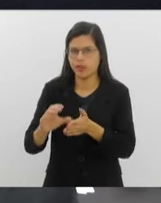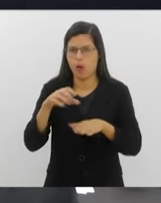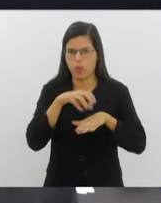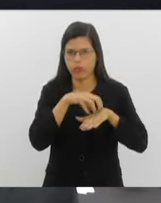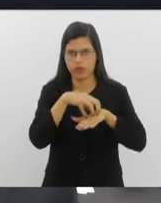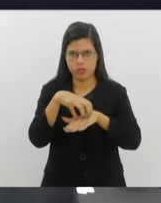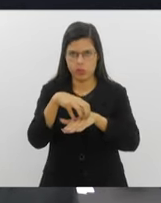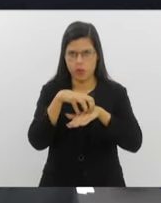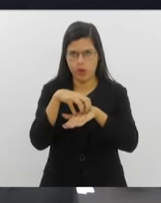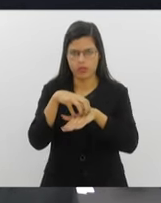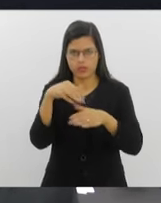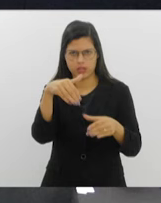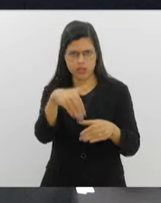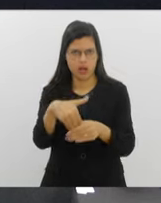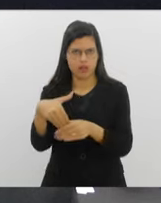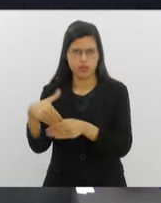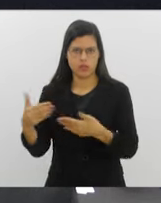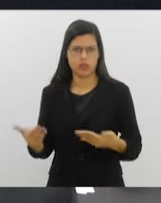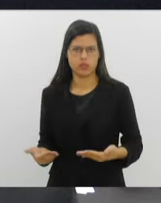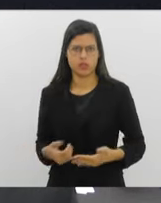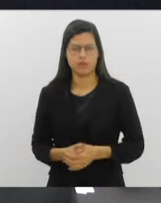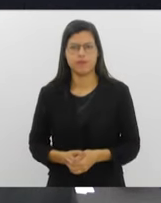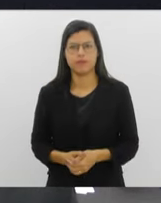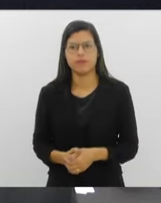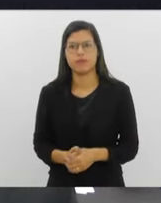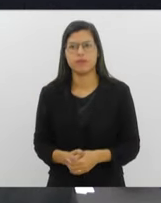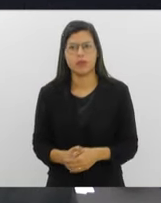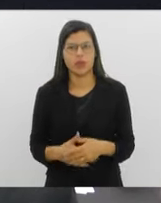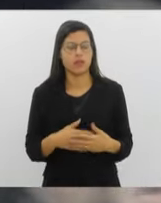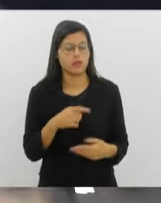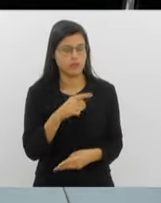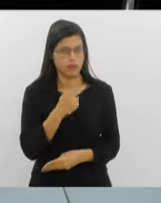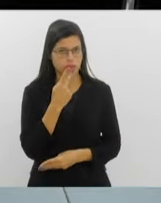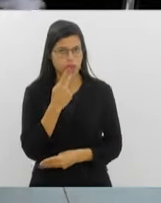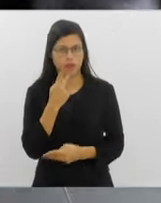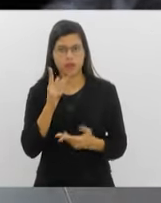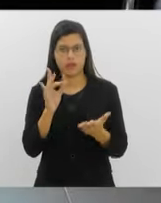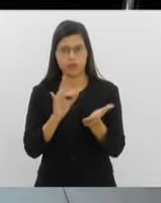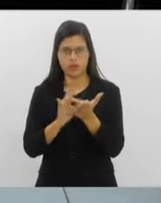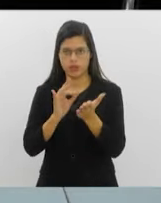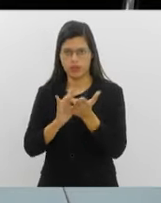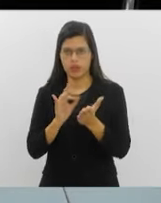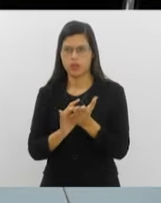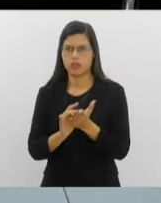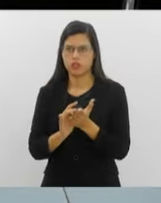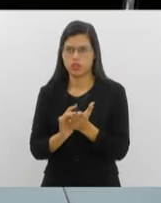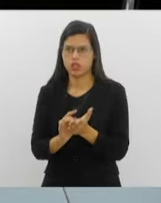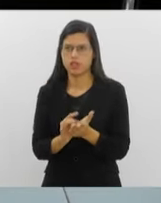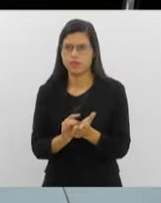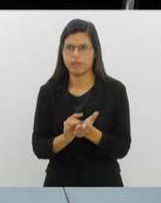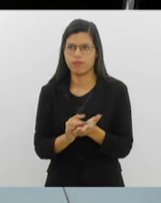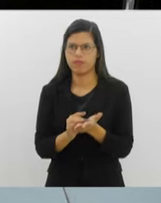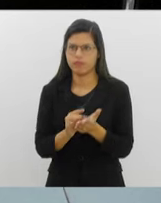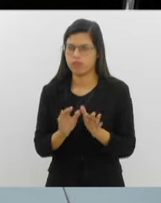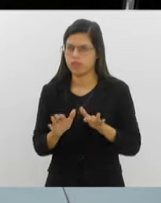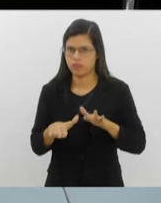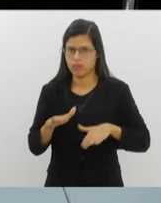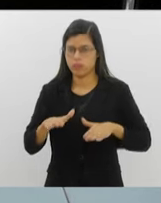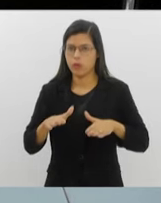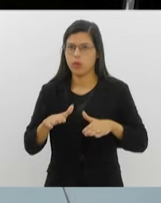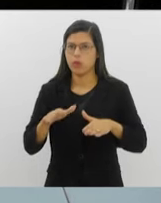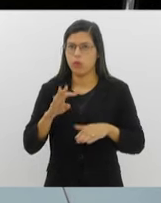Né? O que Vossa Excelência coloca é uma verdade em parte. É. O Tribunal Regional